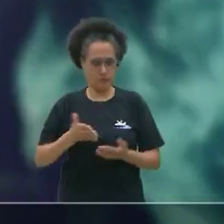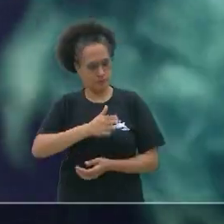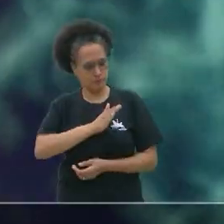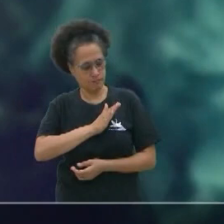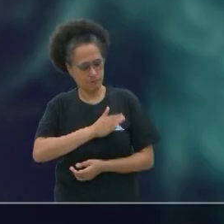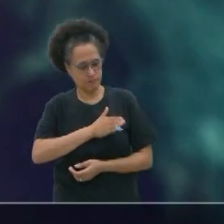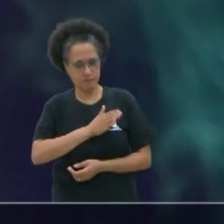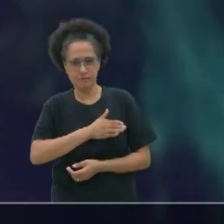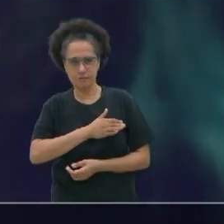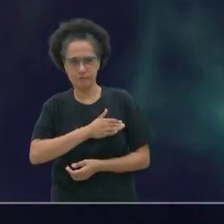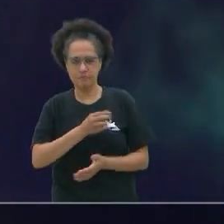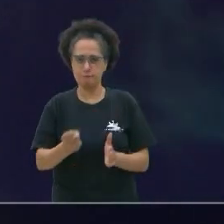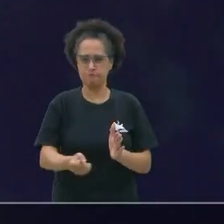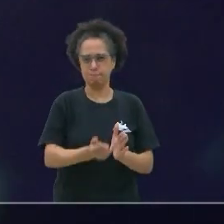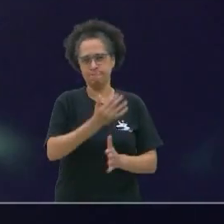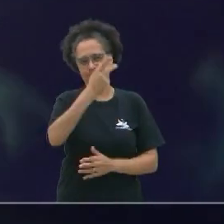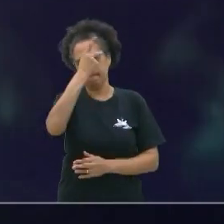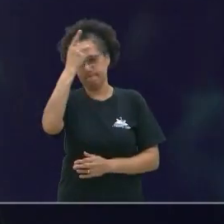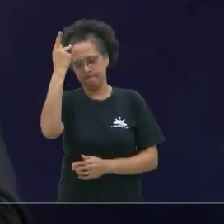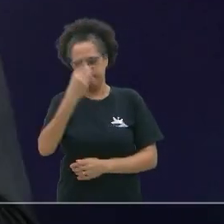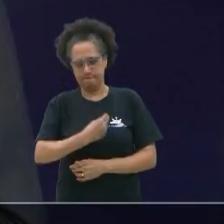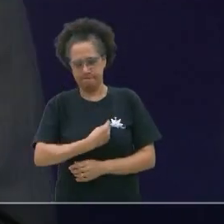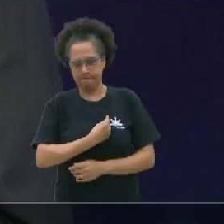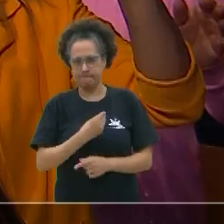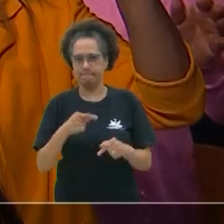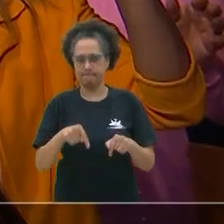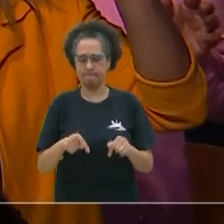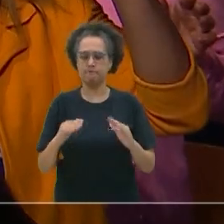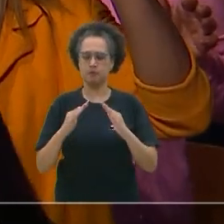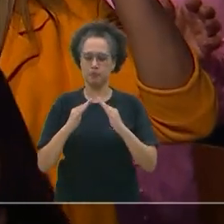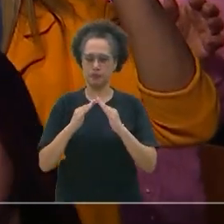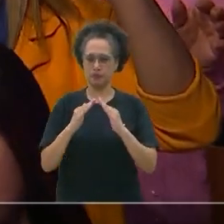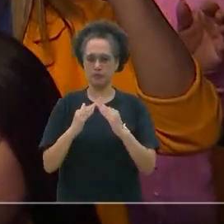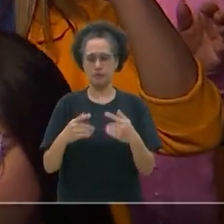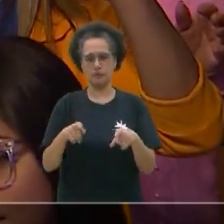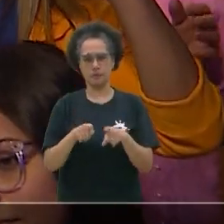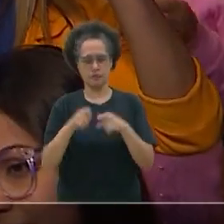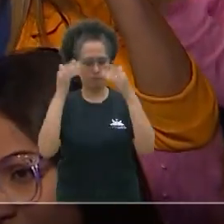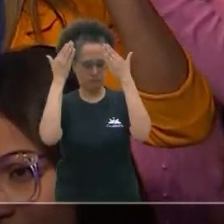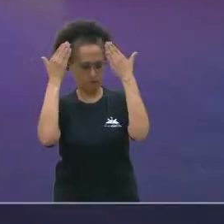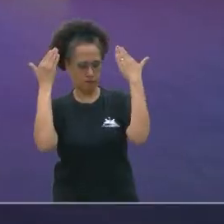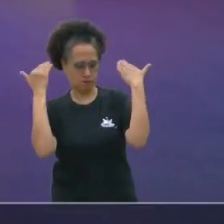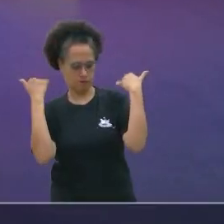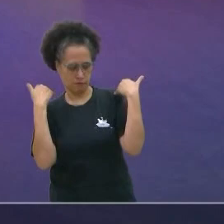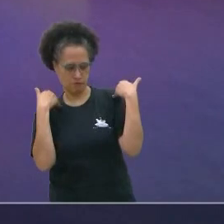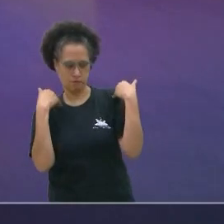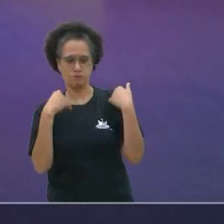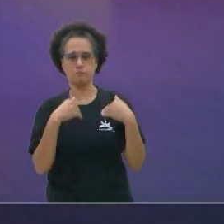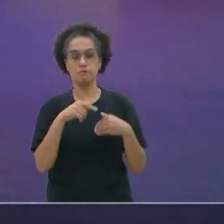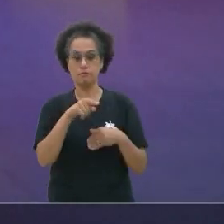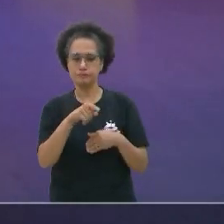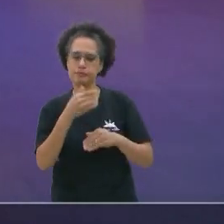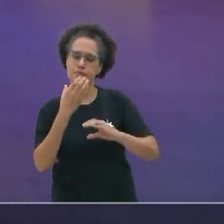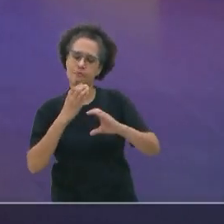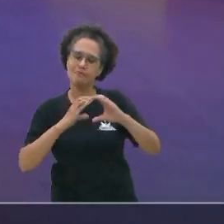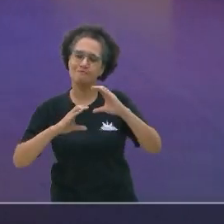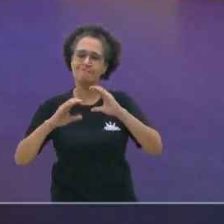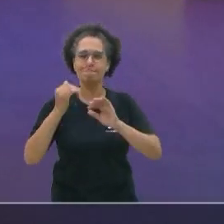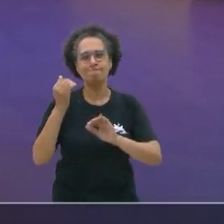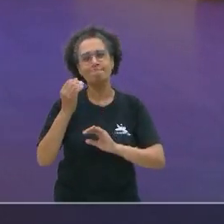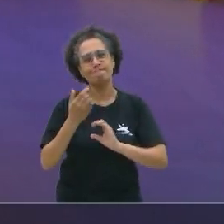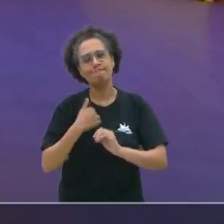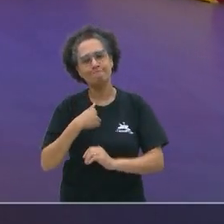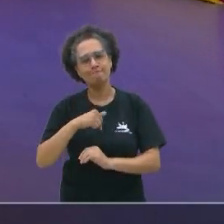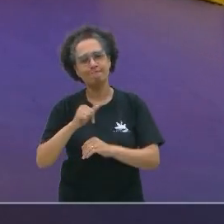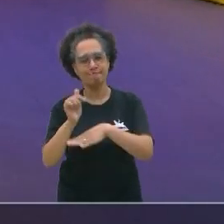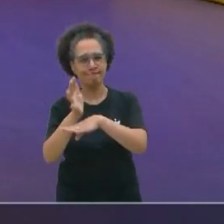coração de muitas pessoas que estão aqui e que estão em casa. Sabe, irmã, Enquanto a senhora ia cantando, ia passando assim meio que um filme